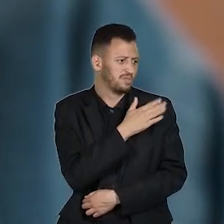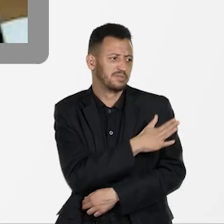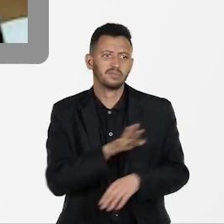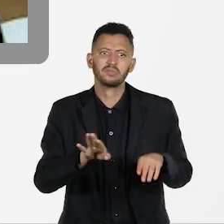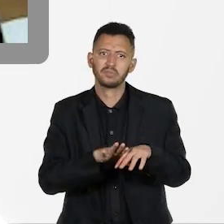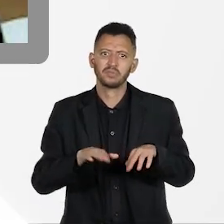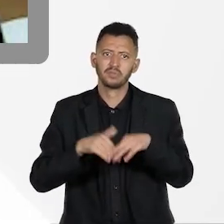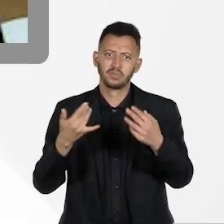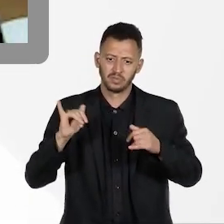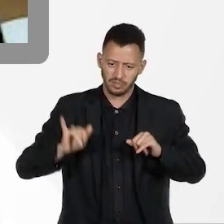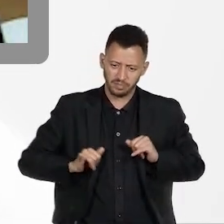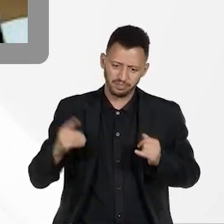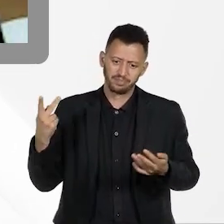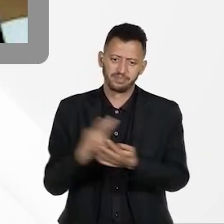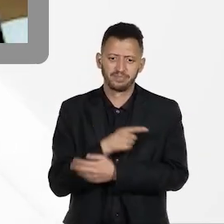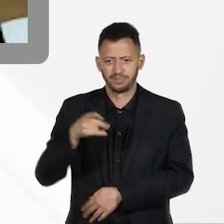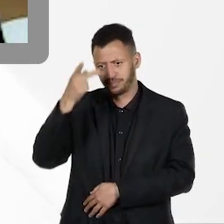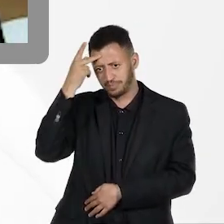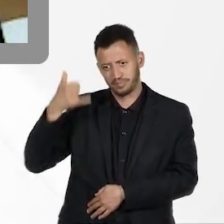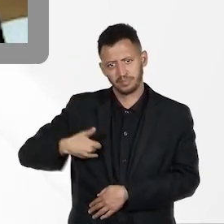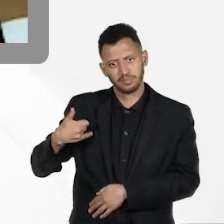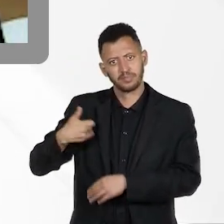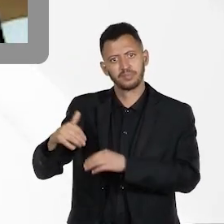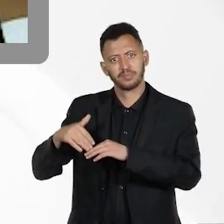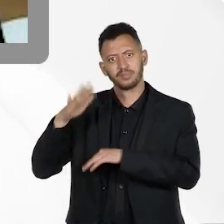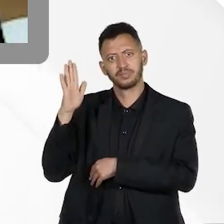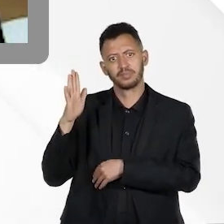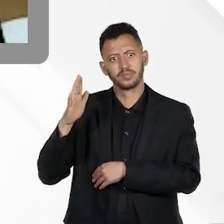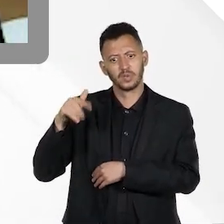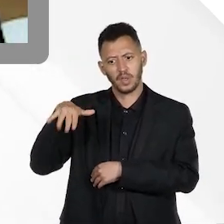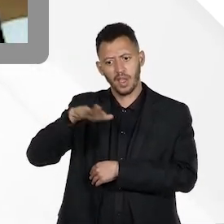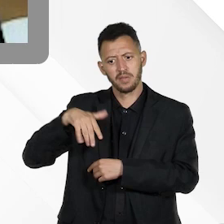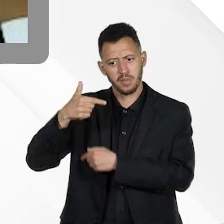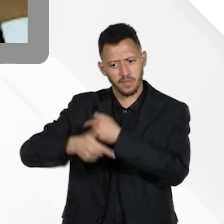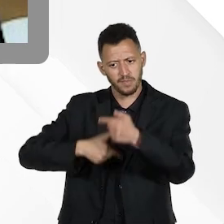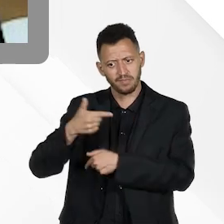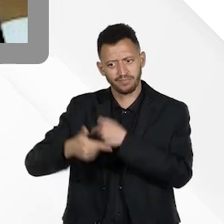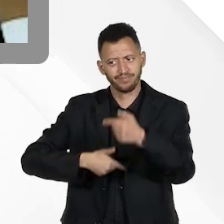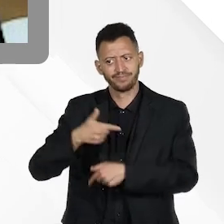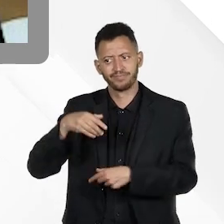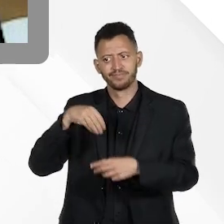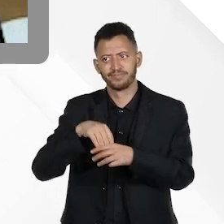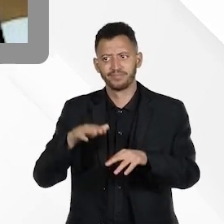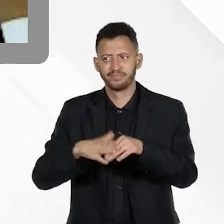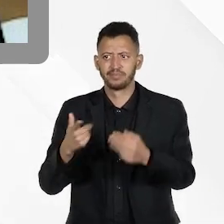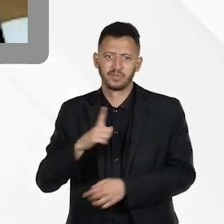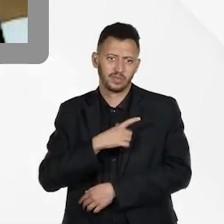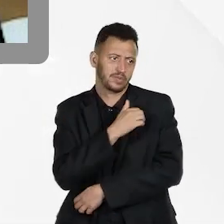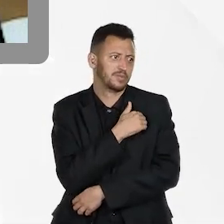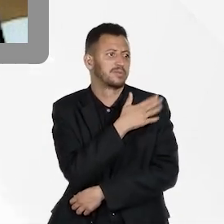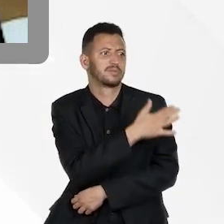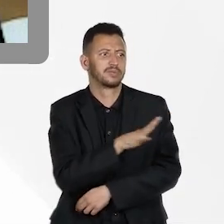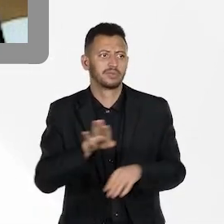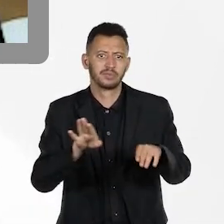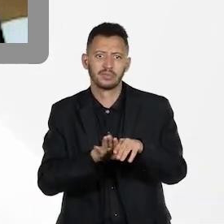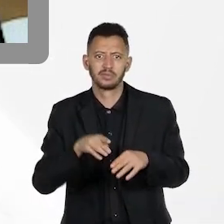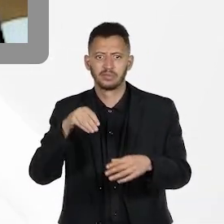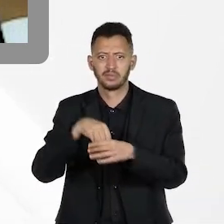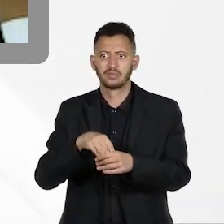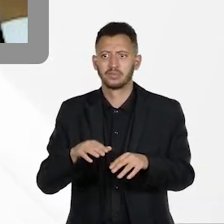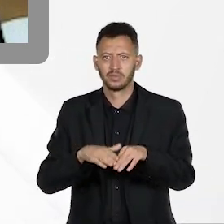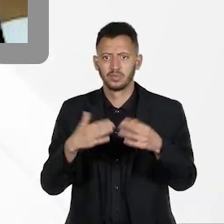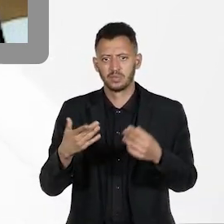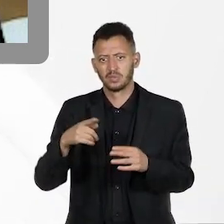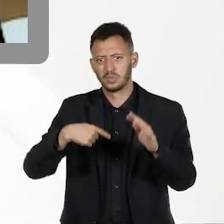São discriminações, sofridas pelas pessoas idosas no mundo do trabalho, com a sedimentação de preconceitos,